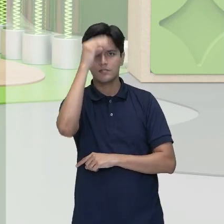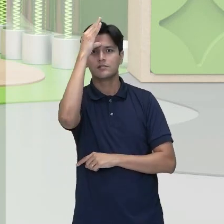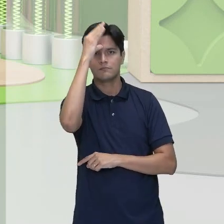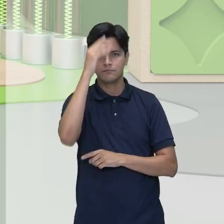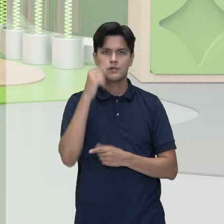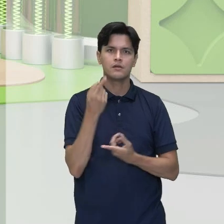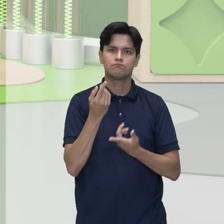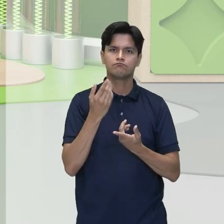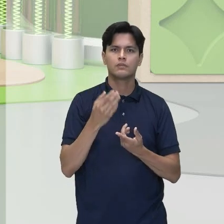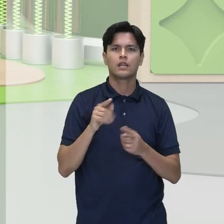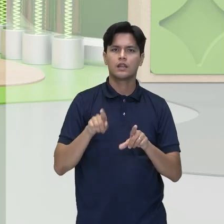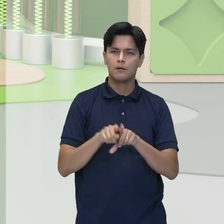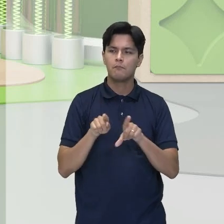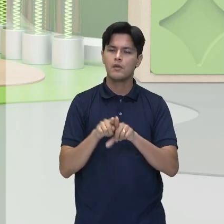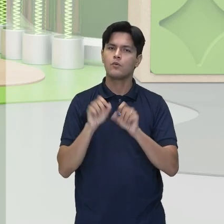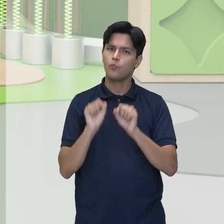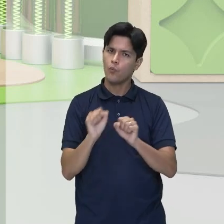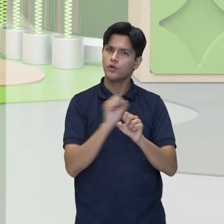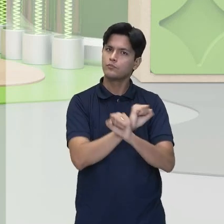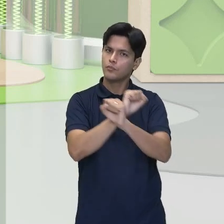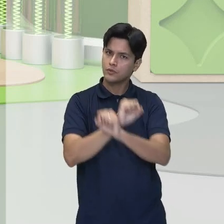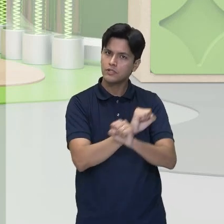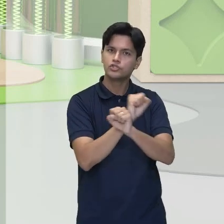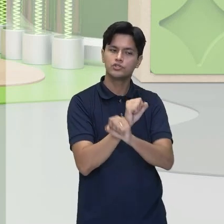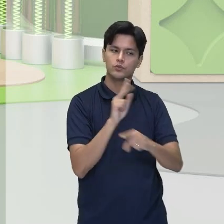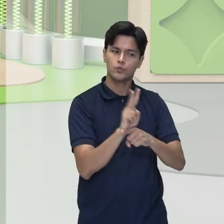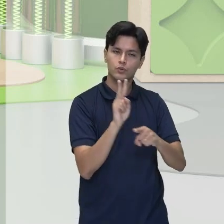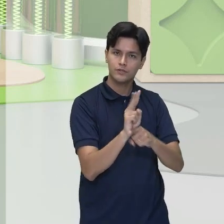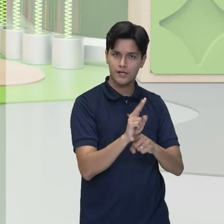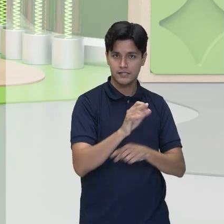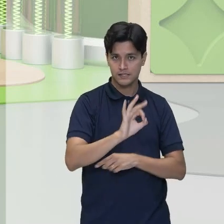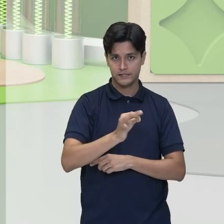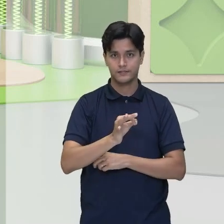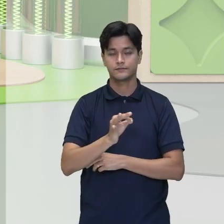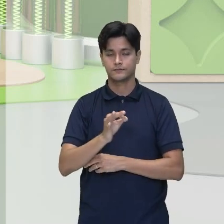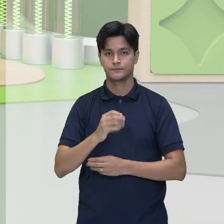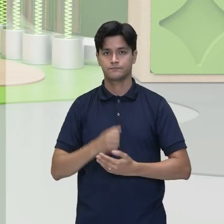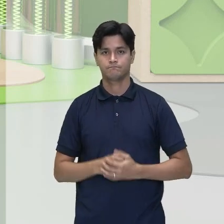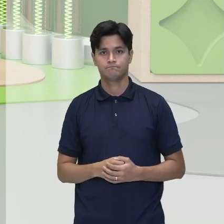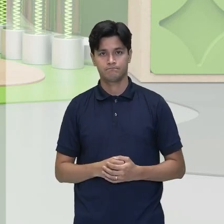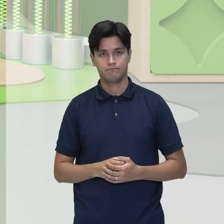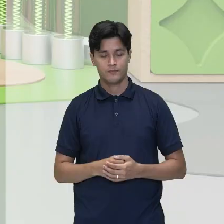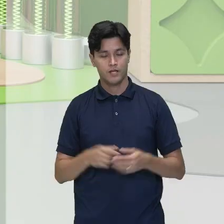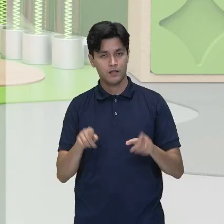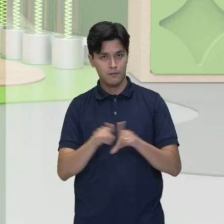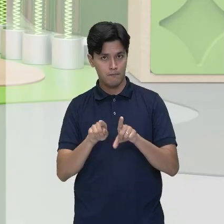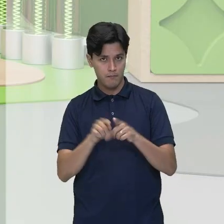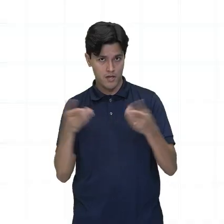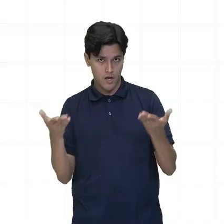outros aspectos, tá? Então vamos observar aí quais seriam esses aspectos que é tão